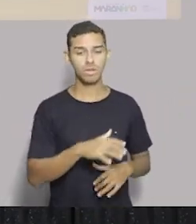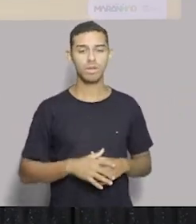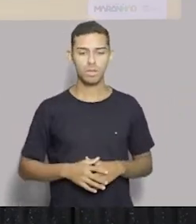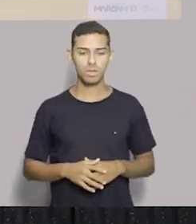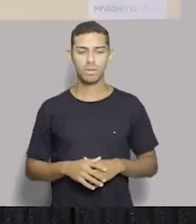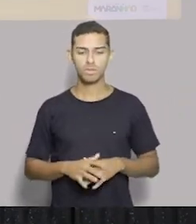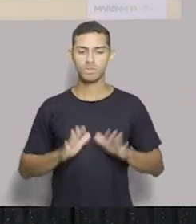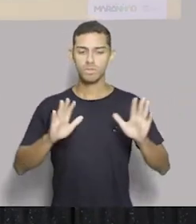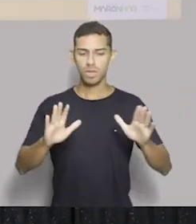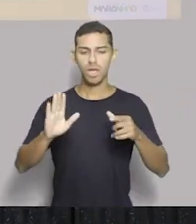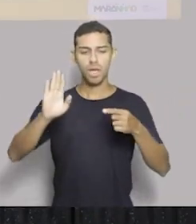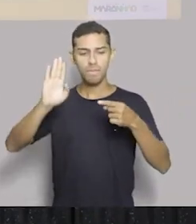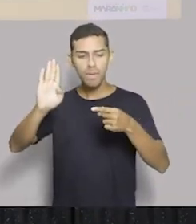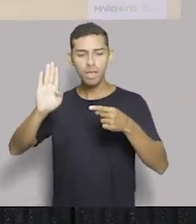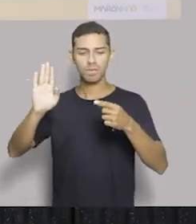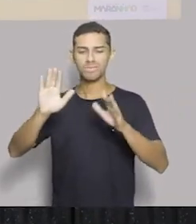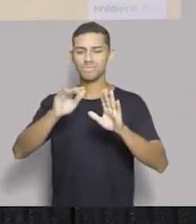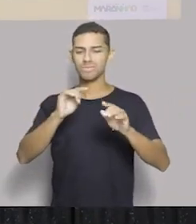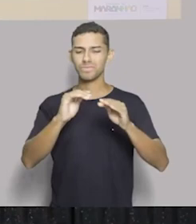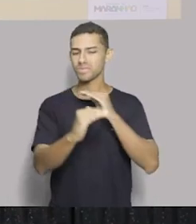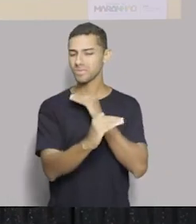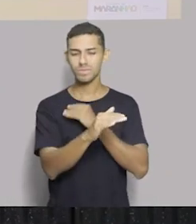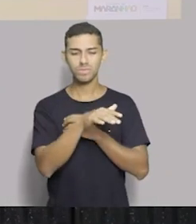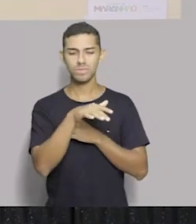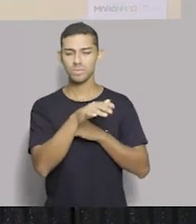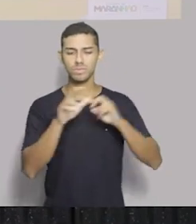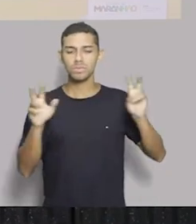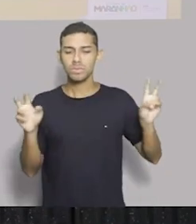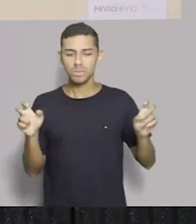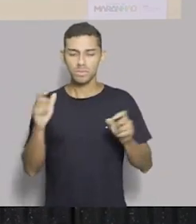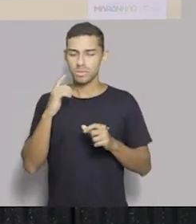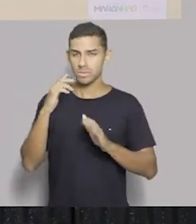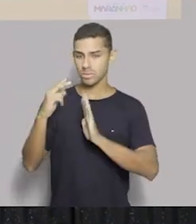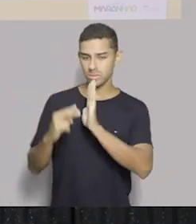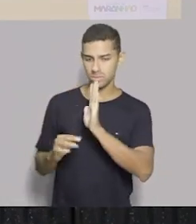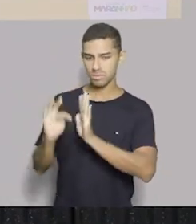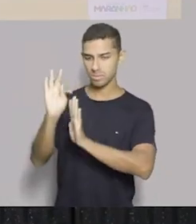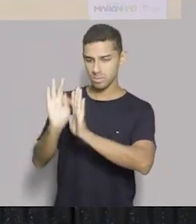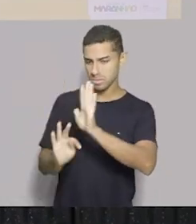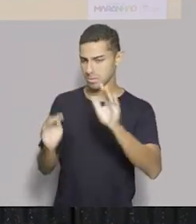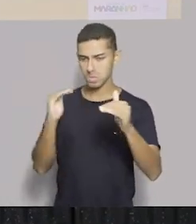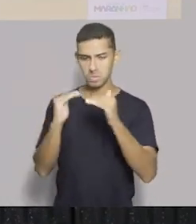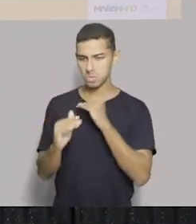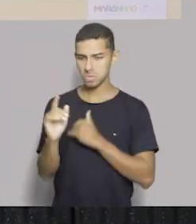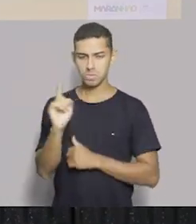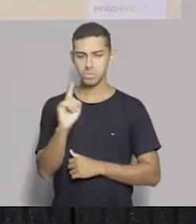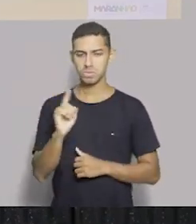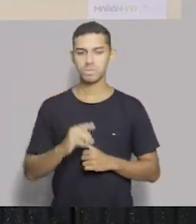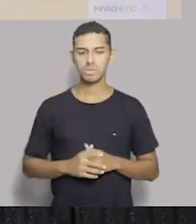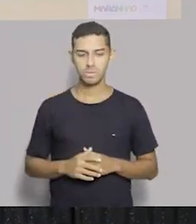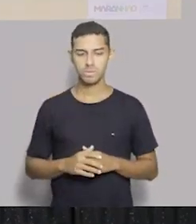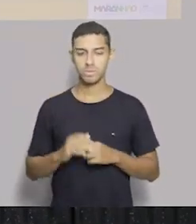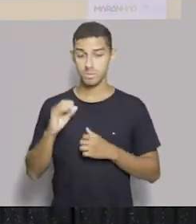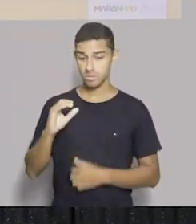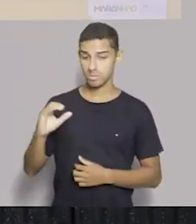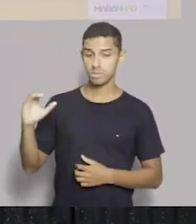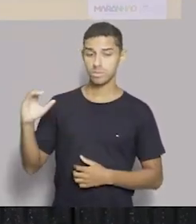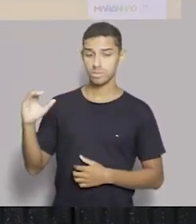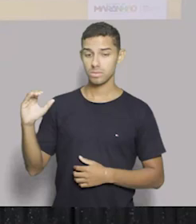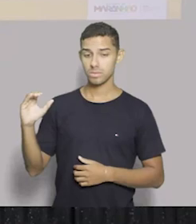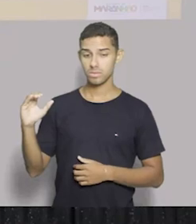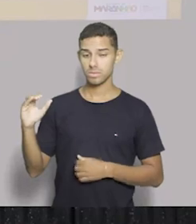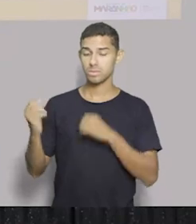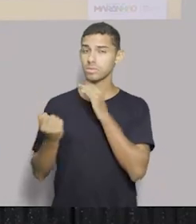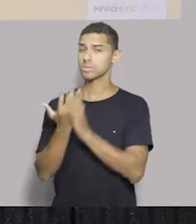foge do tema sugerido pela leitura do texto não faz sentido a gente marcar a letra B letra C